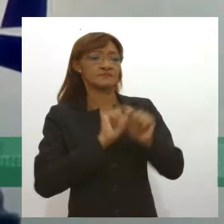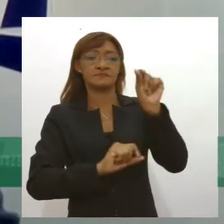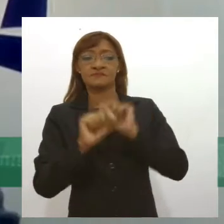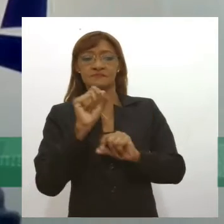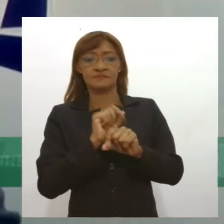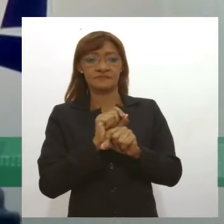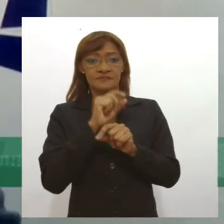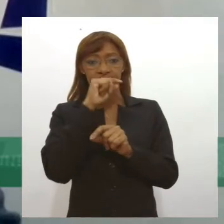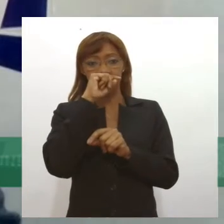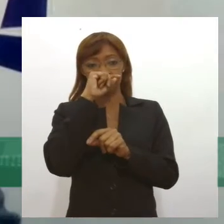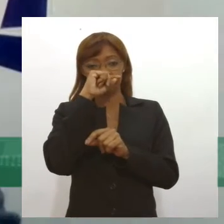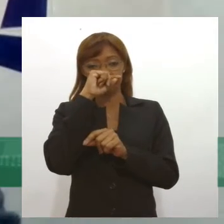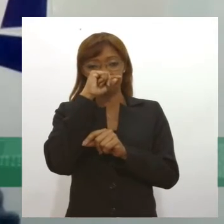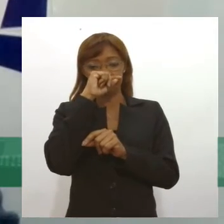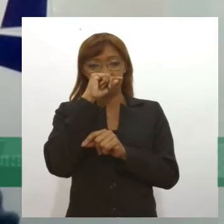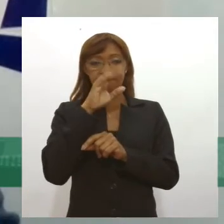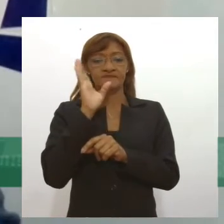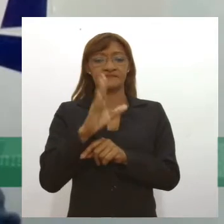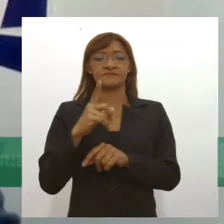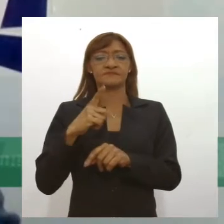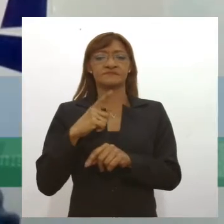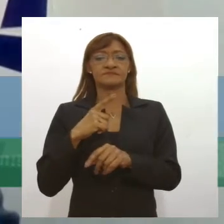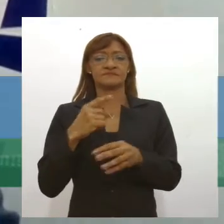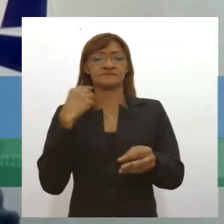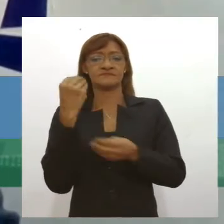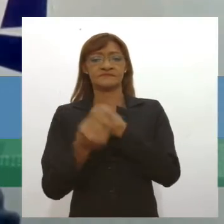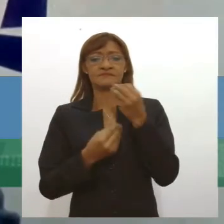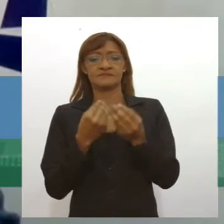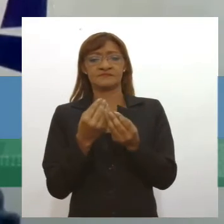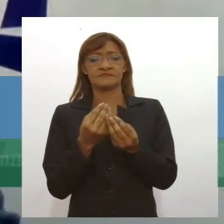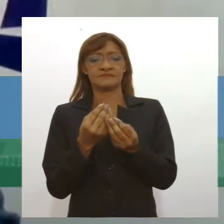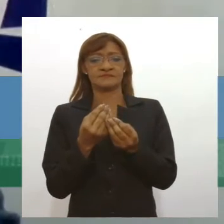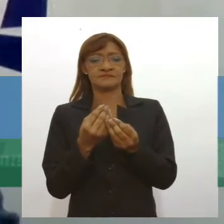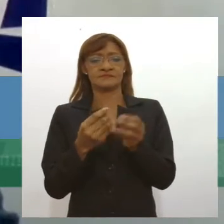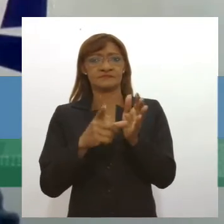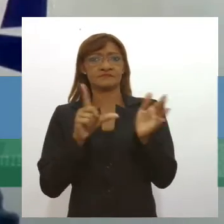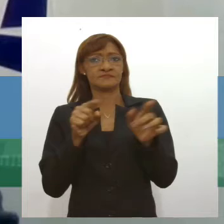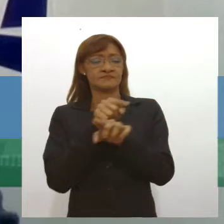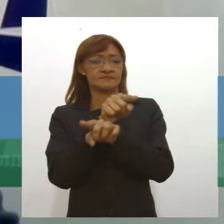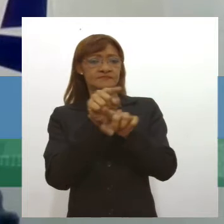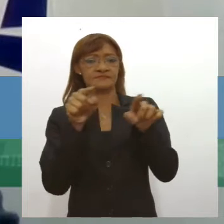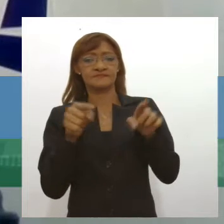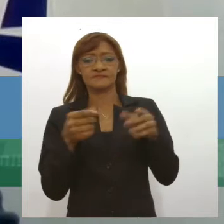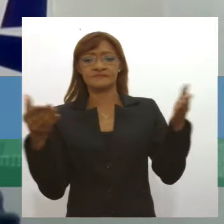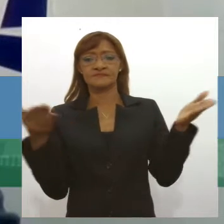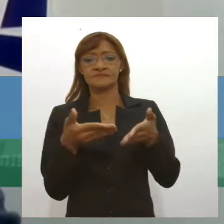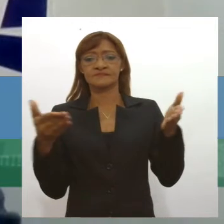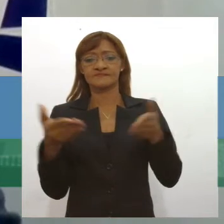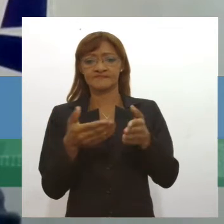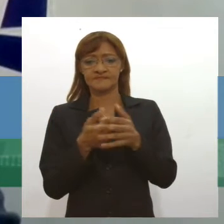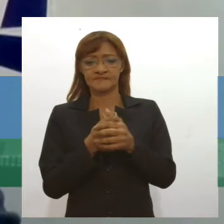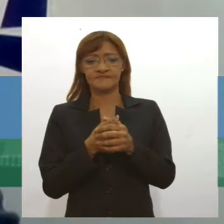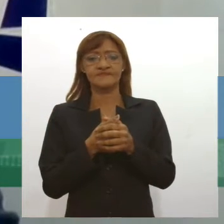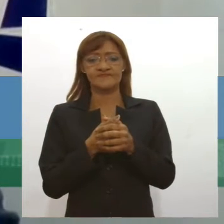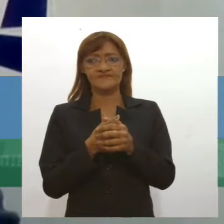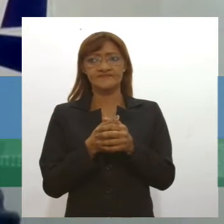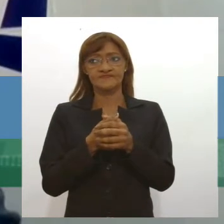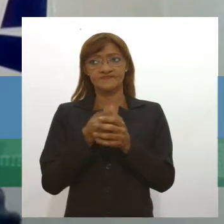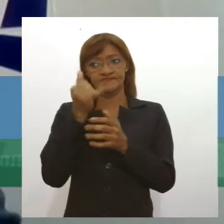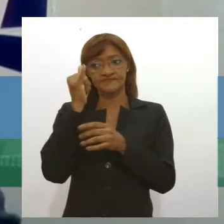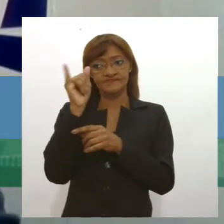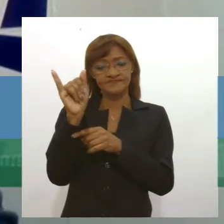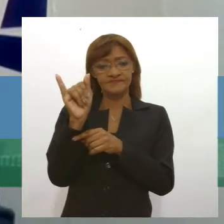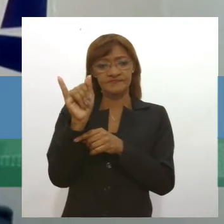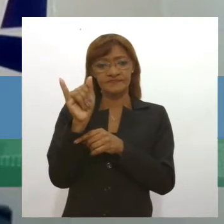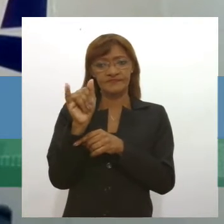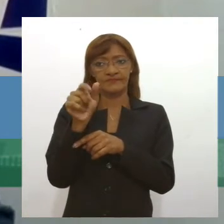do risco é a questão do investimento anjo, né? De você hoje possibilitar que o investidor ele não tenha,